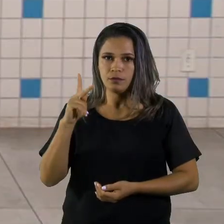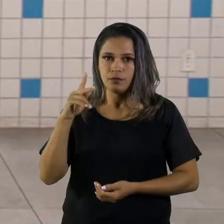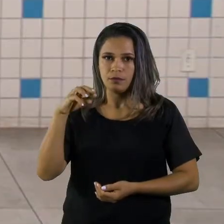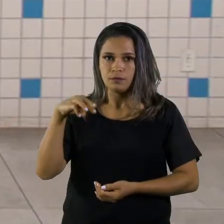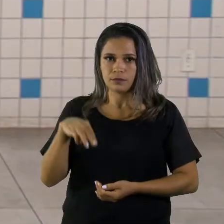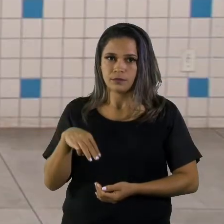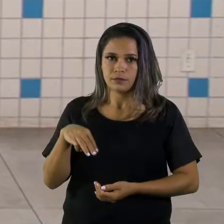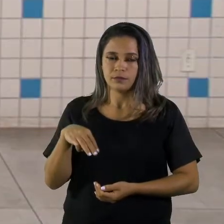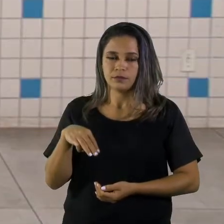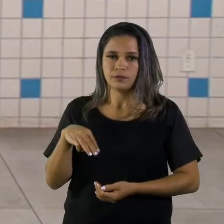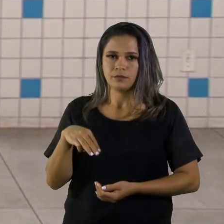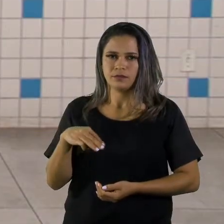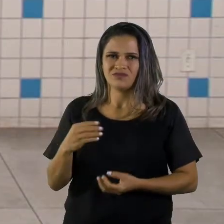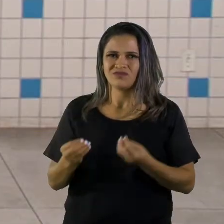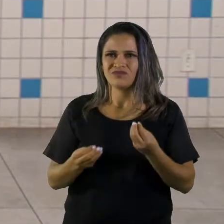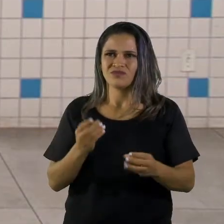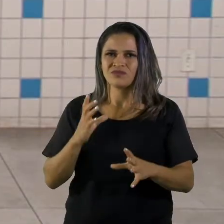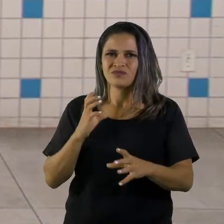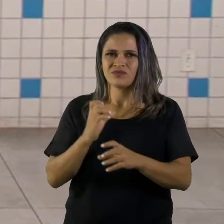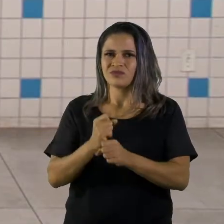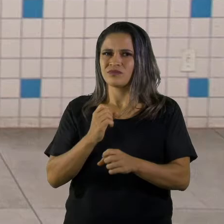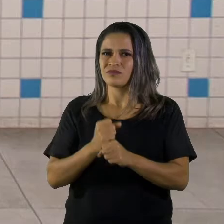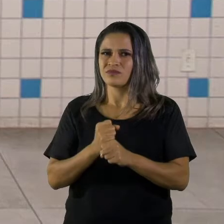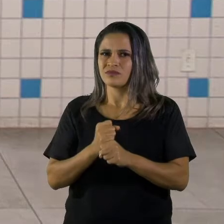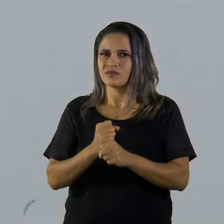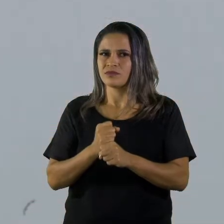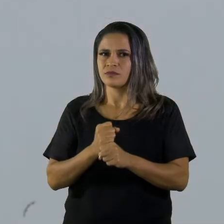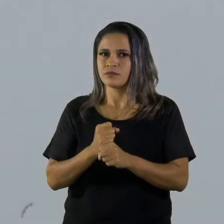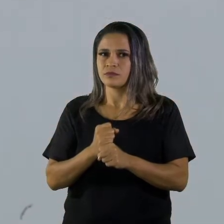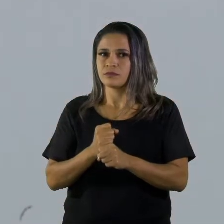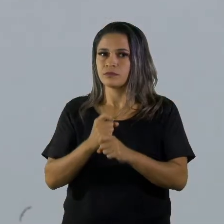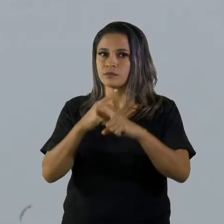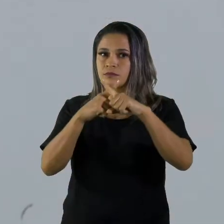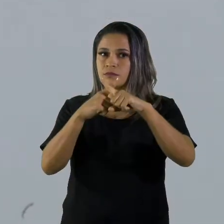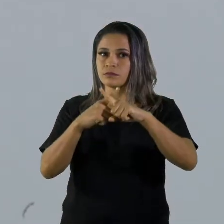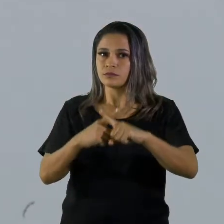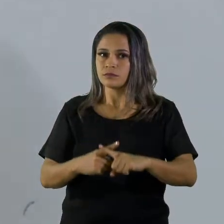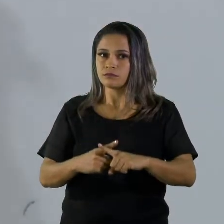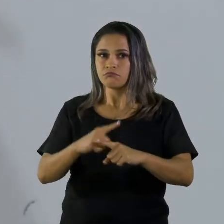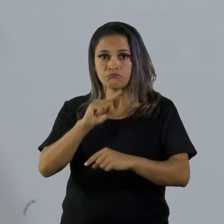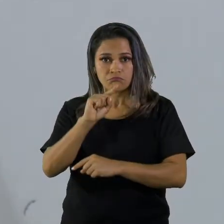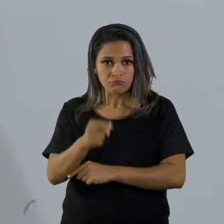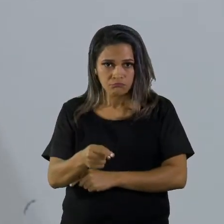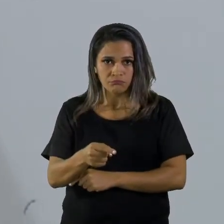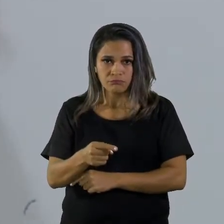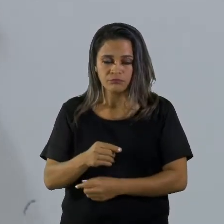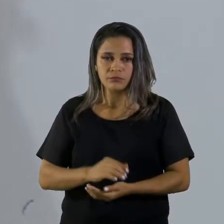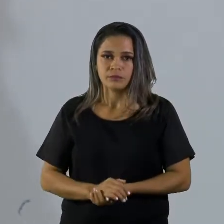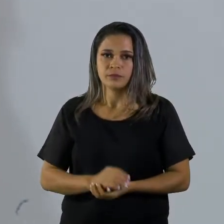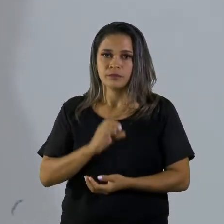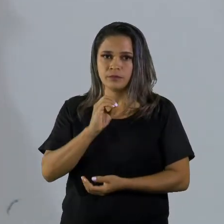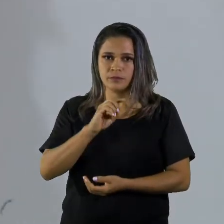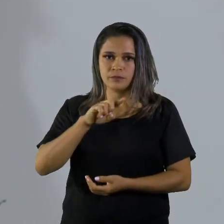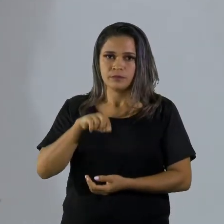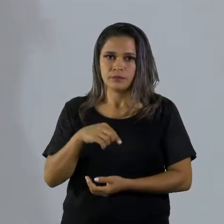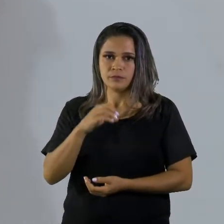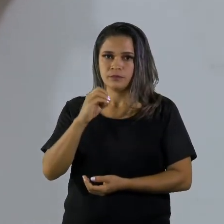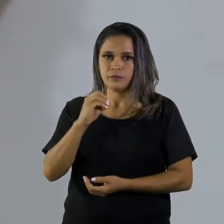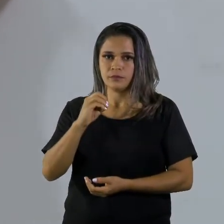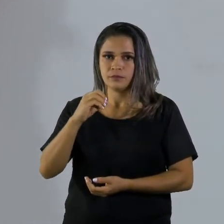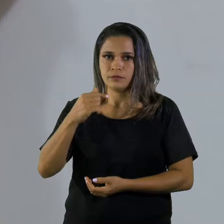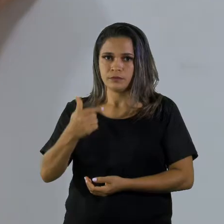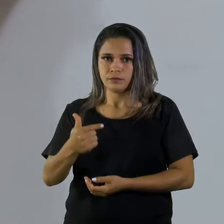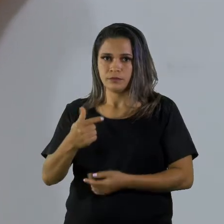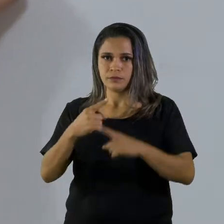quilômetros. Como eu devo calcular isso? Multiplicando por 1.000. Vamos lá,